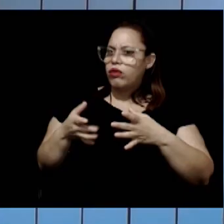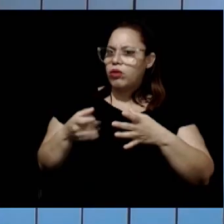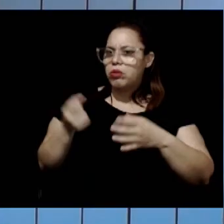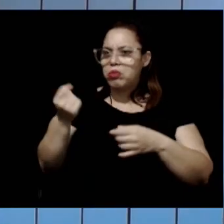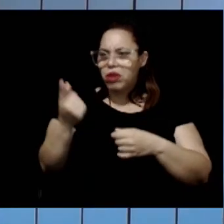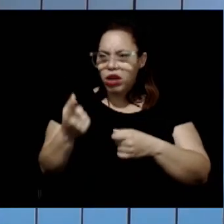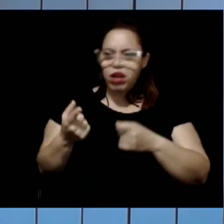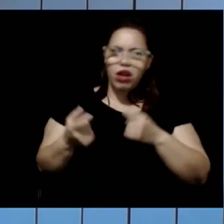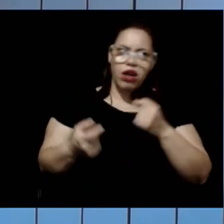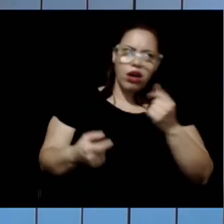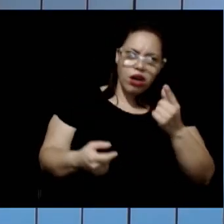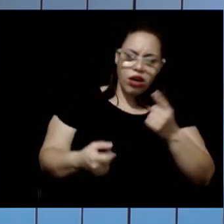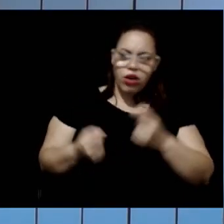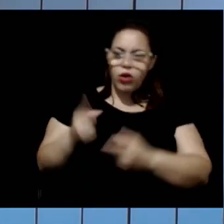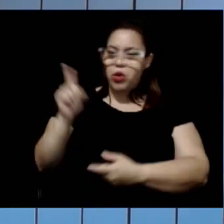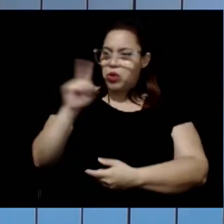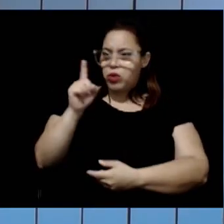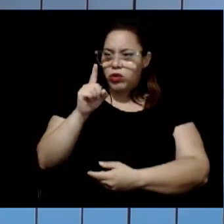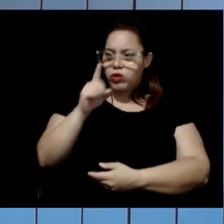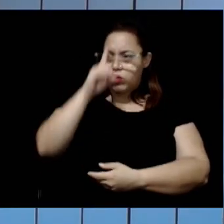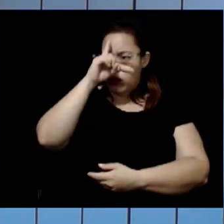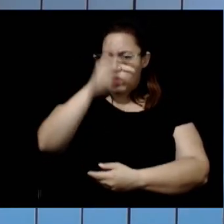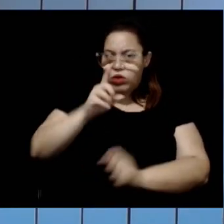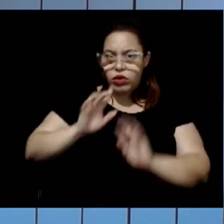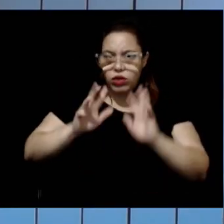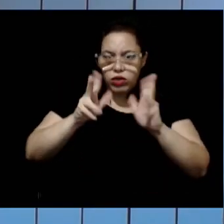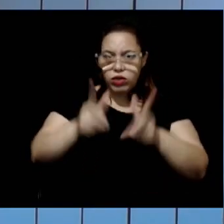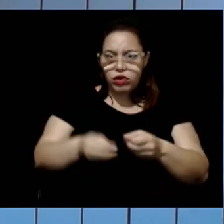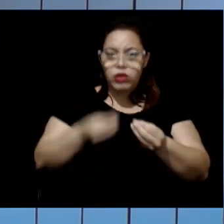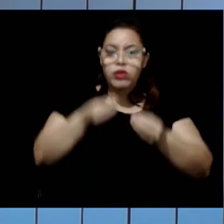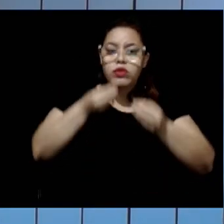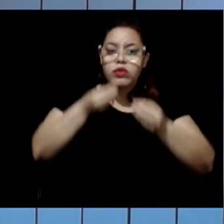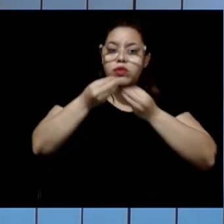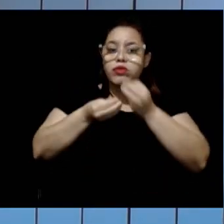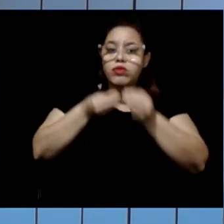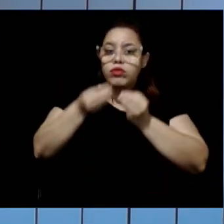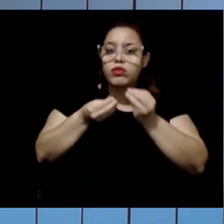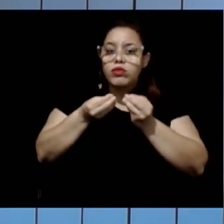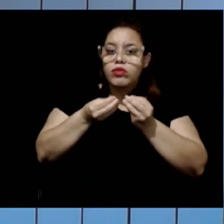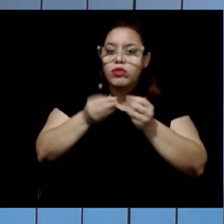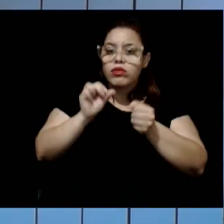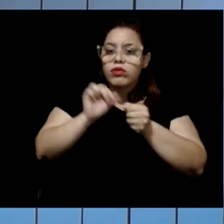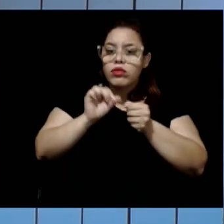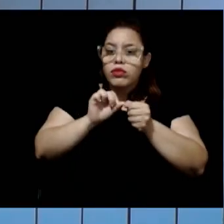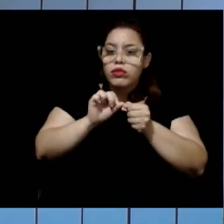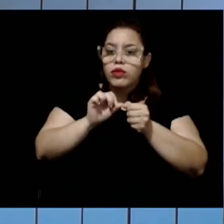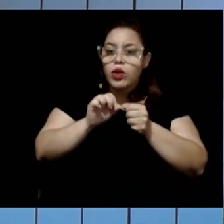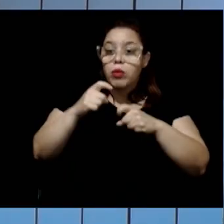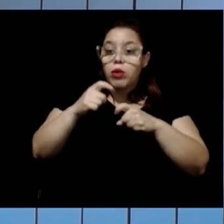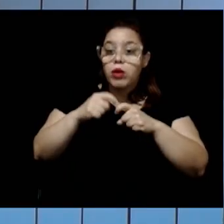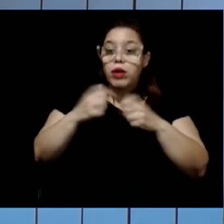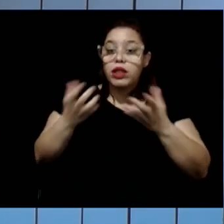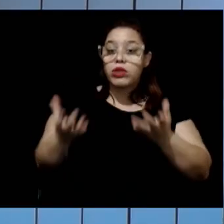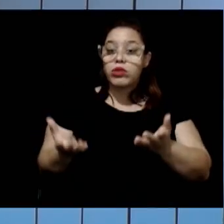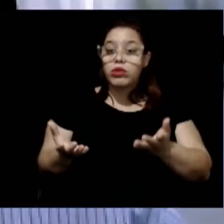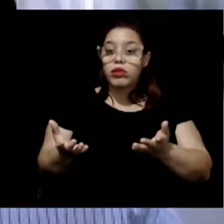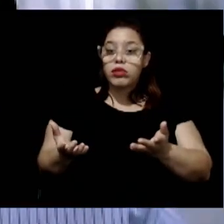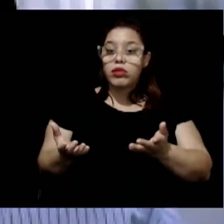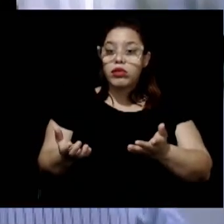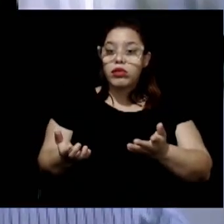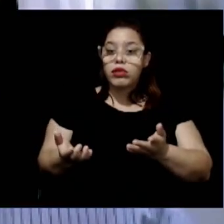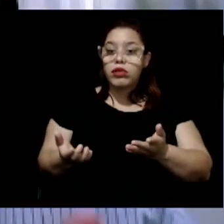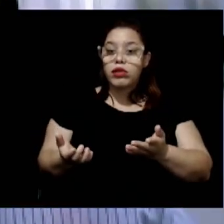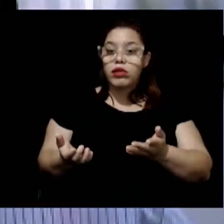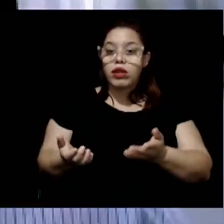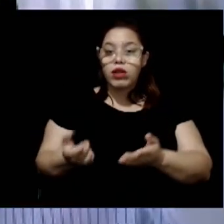ou não? É um diagnóstico geral? Como que isso é feito, né, pelos médicos? Em primeiro lugar,